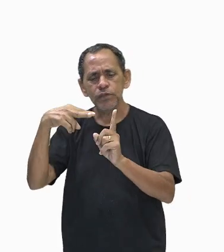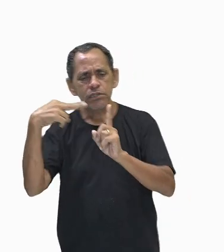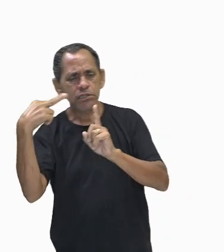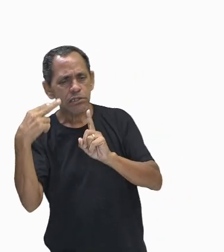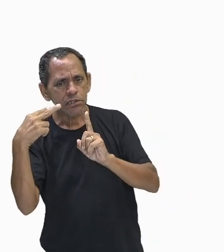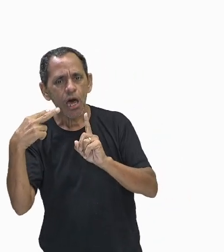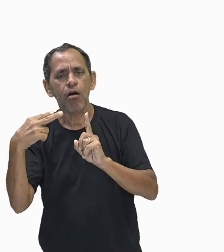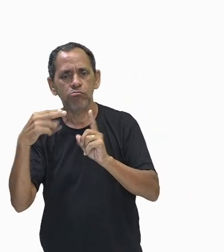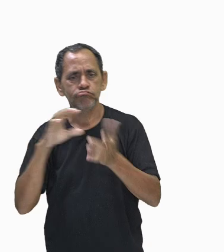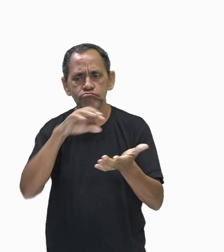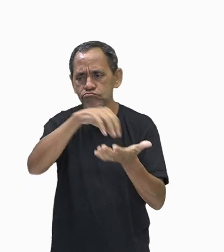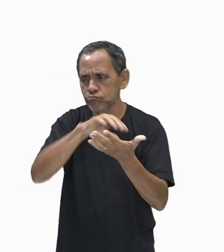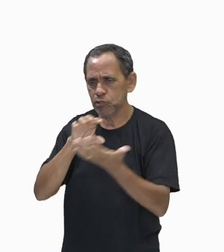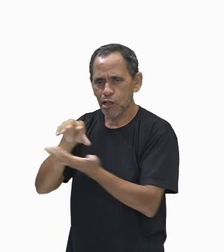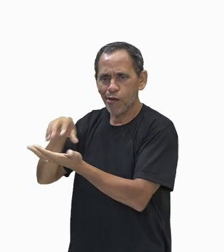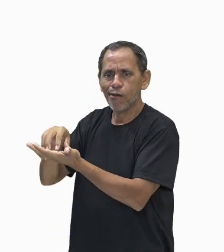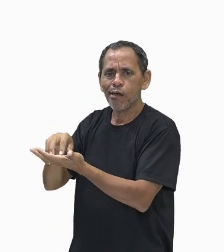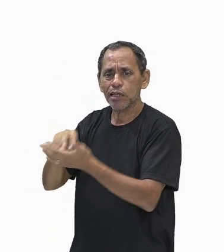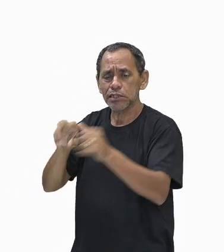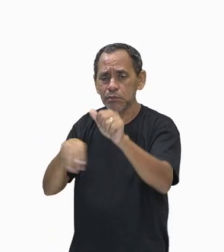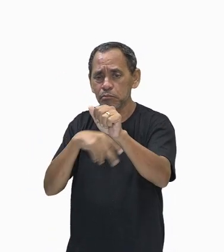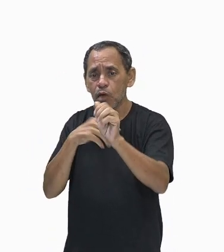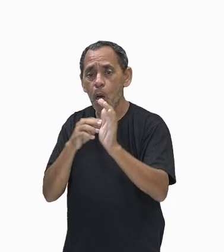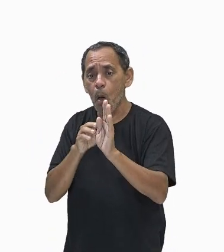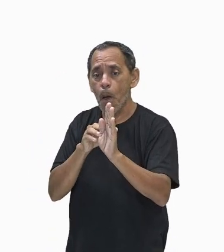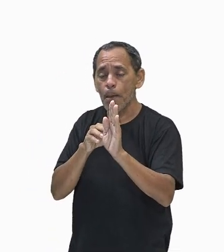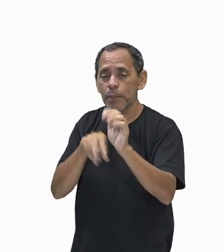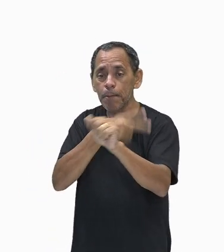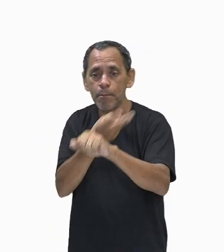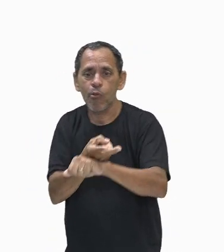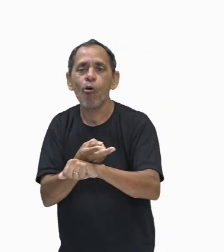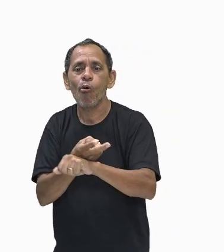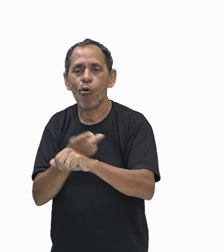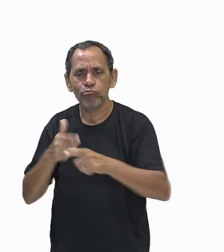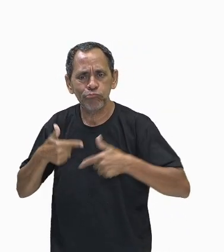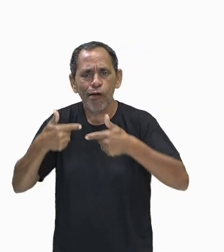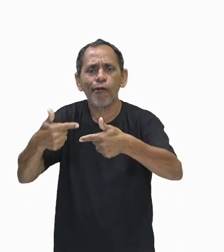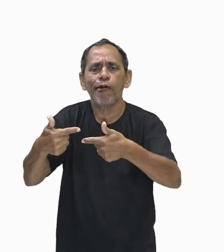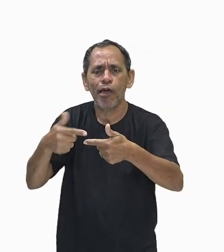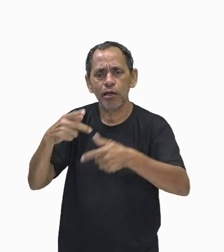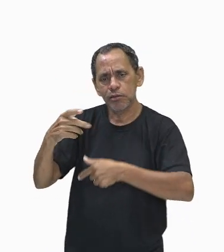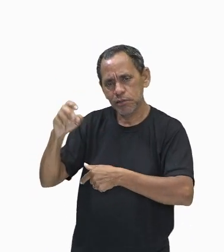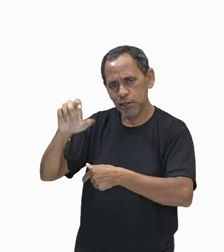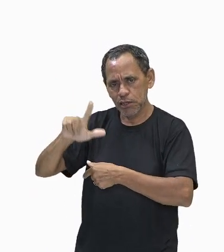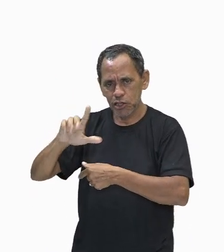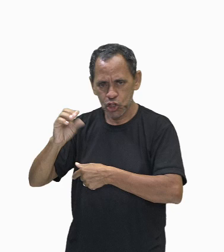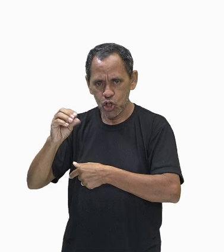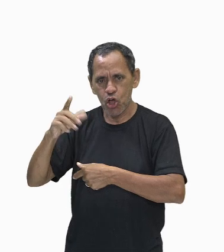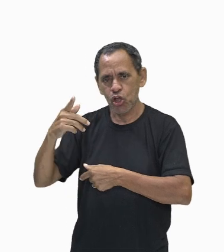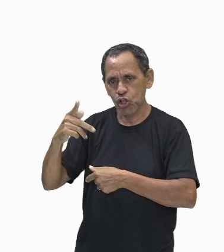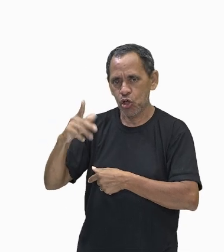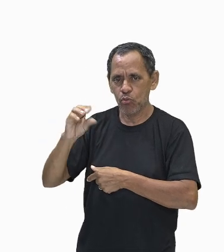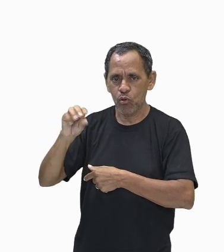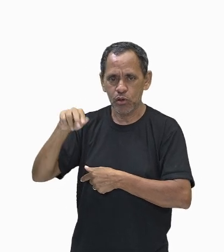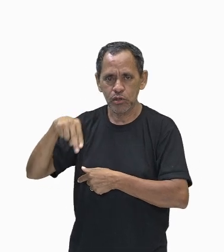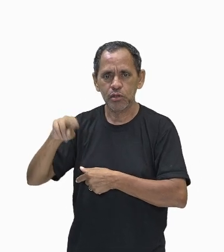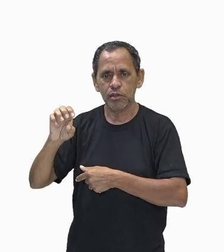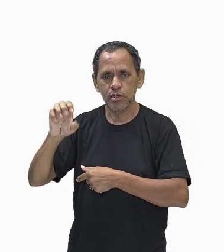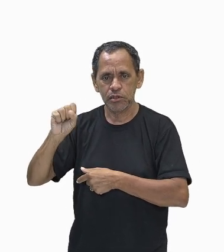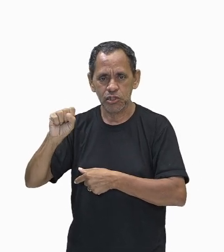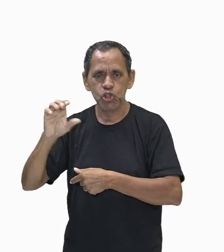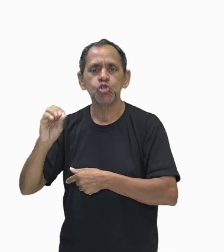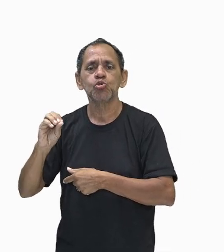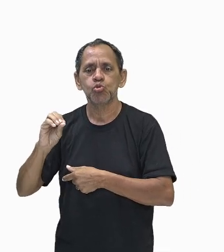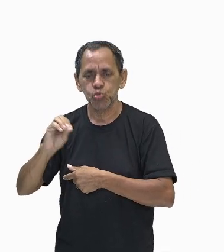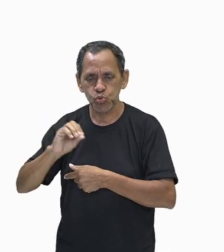pós-guerra do Peloponeso era de desestabilidades e fragilidades, aproveitando-se do esgotamento das cidades gregas devastadas